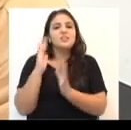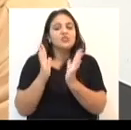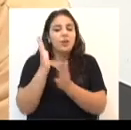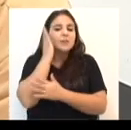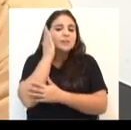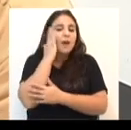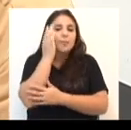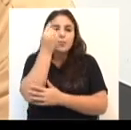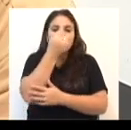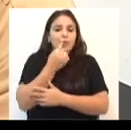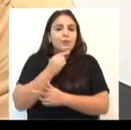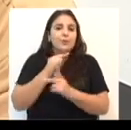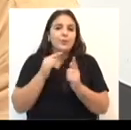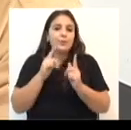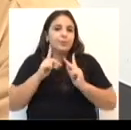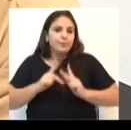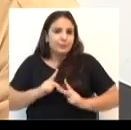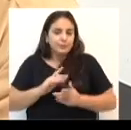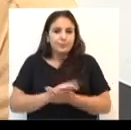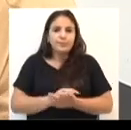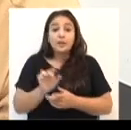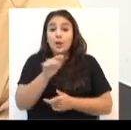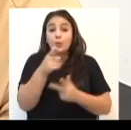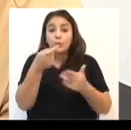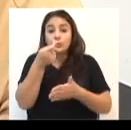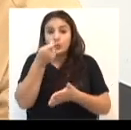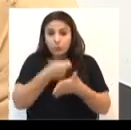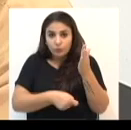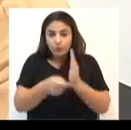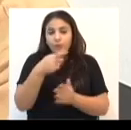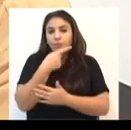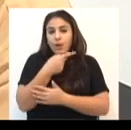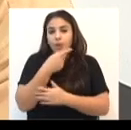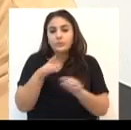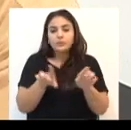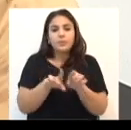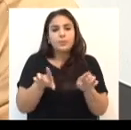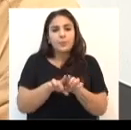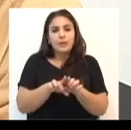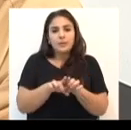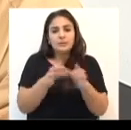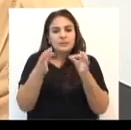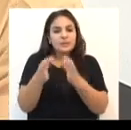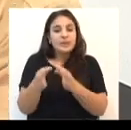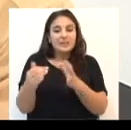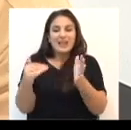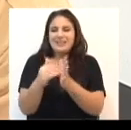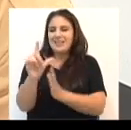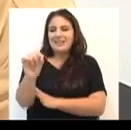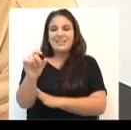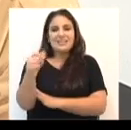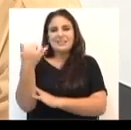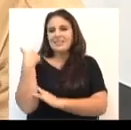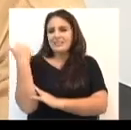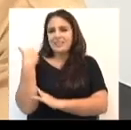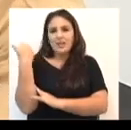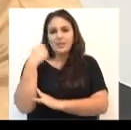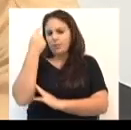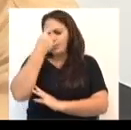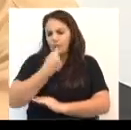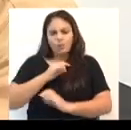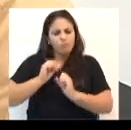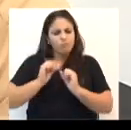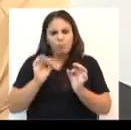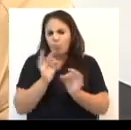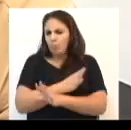anos. Tem autores que dizem que é um pouco menos, autores que é um pouco mais. Mas, com certeza, até os 10 anos, a pessoa já está com a